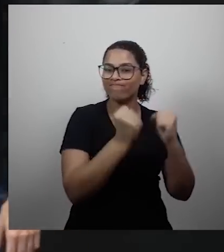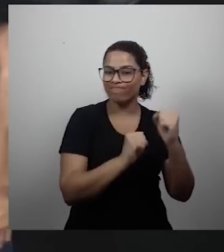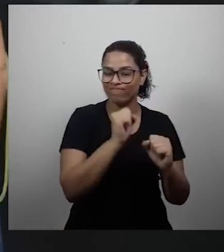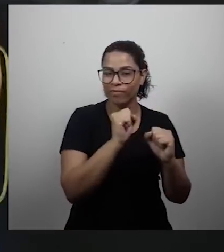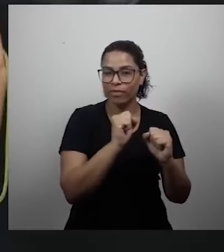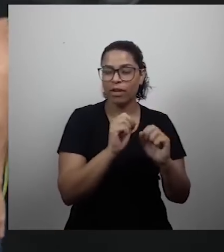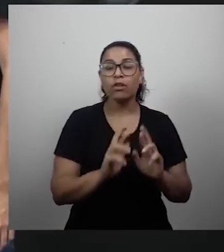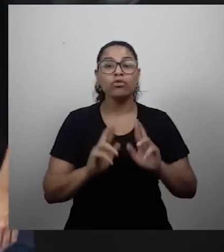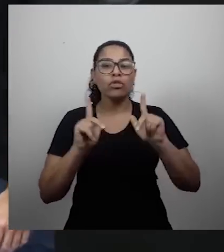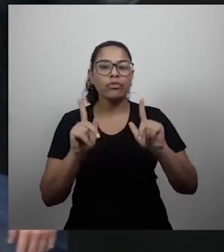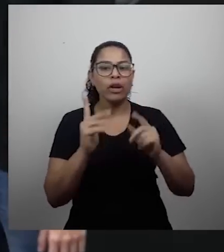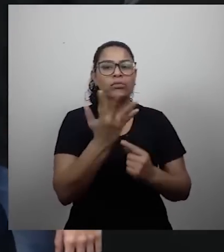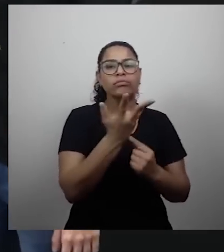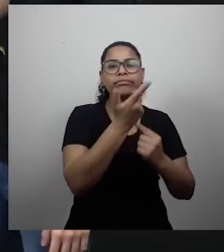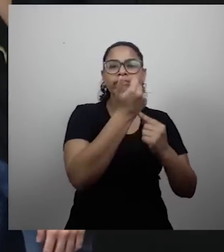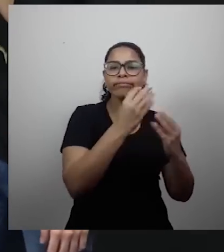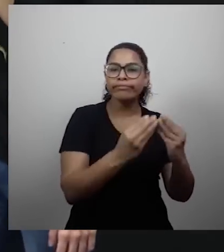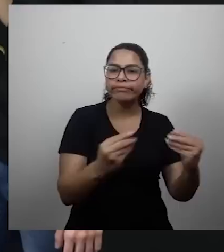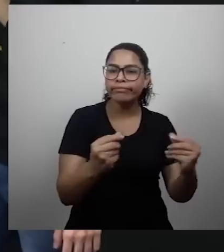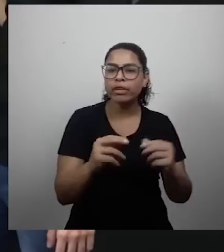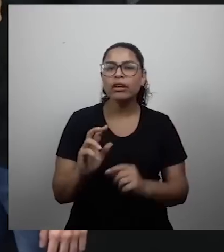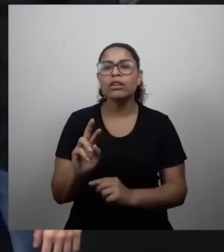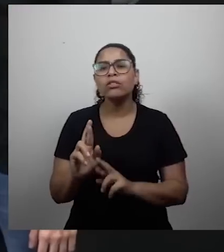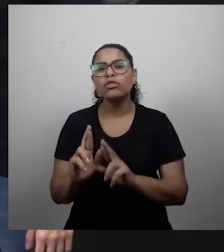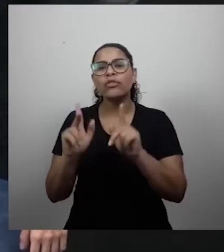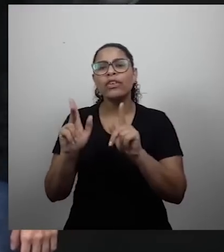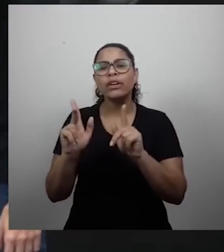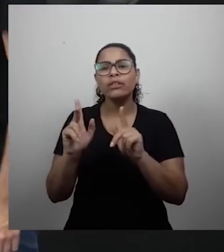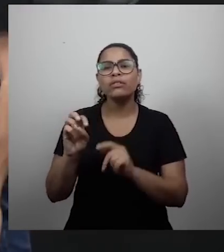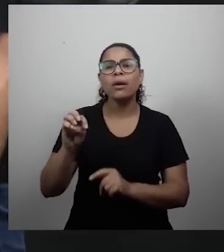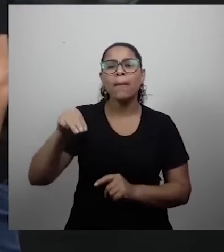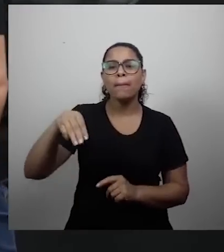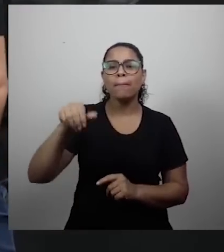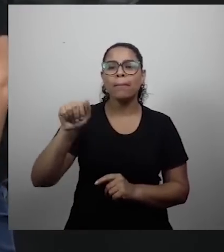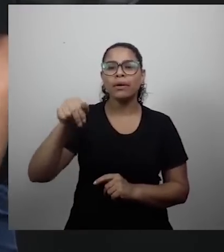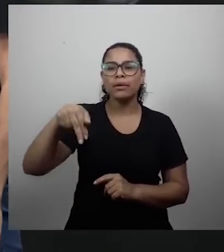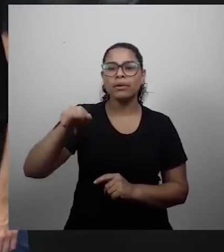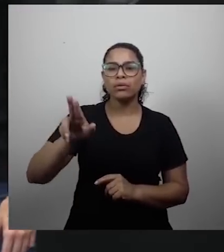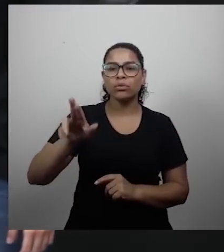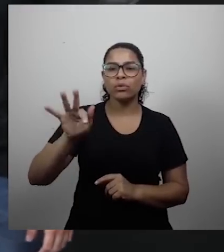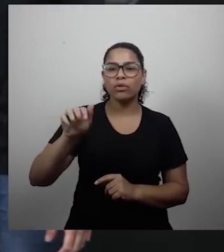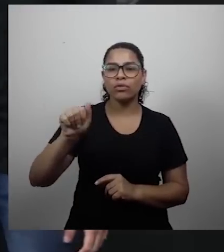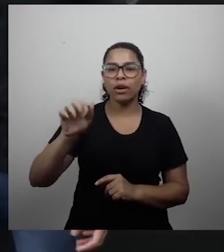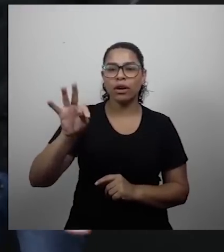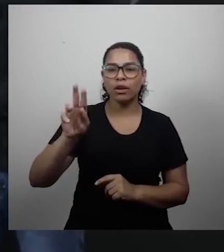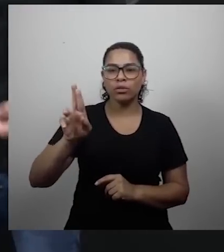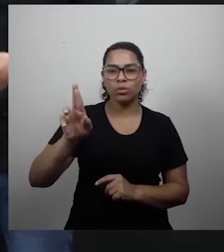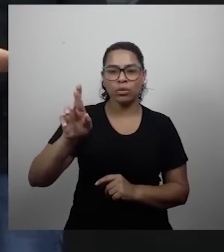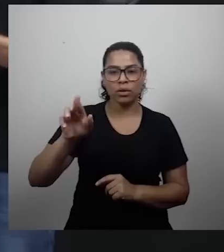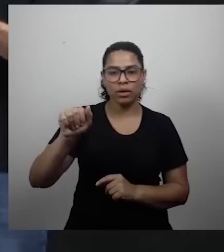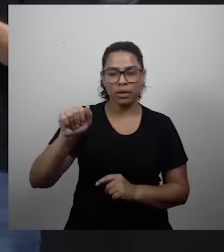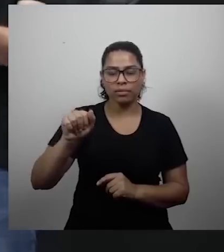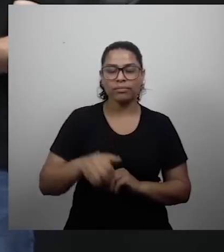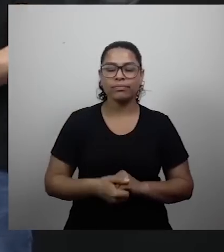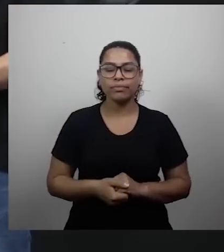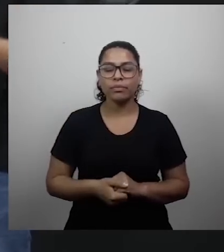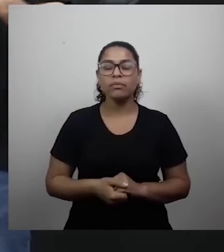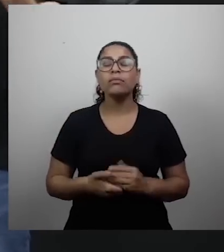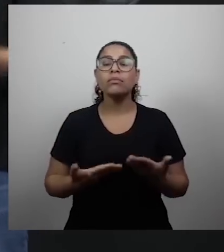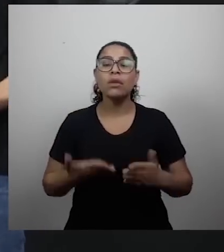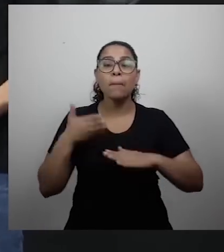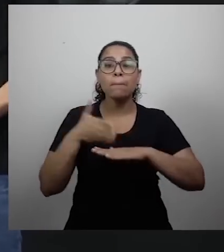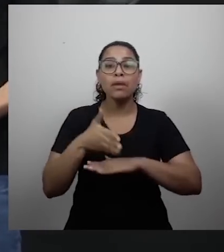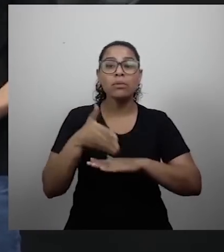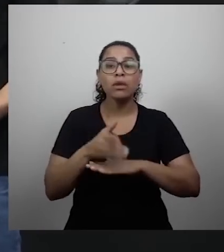diferente do artesanato e diferente da manufatura. No modelo industrial, a primeira coisa é que você tem a participação